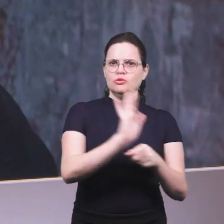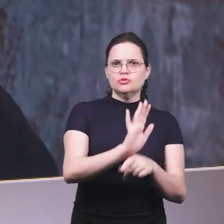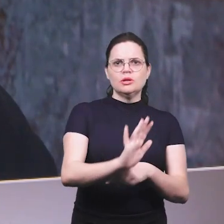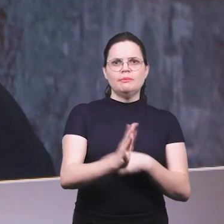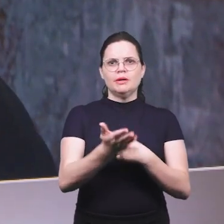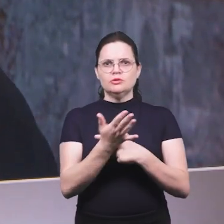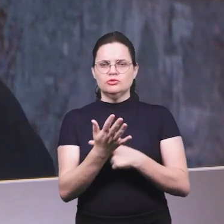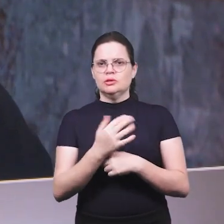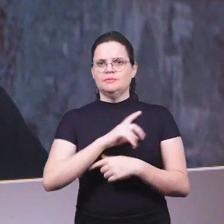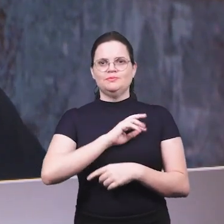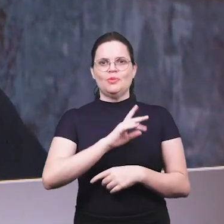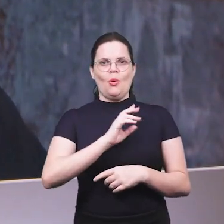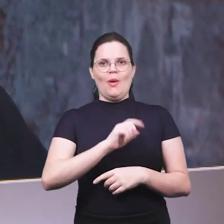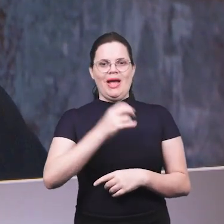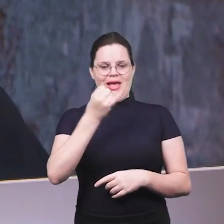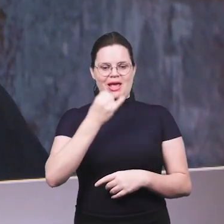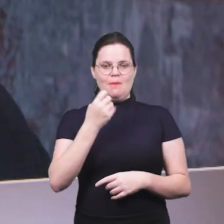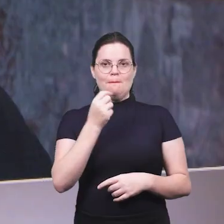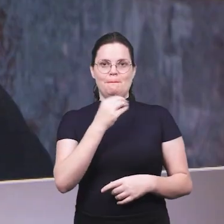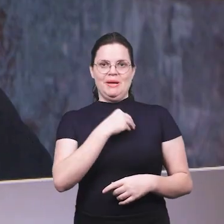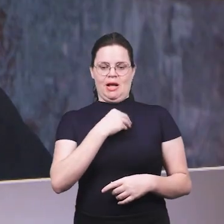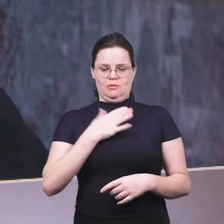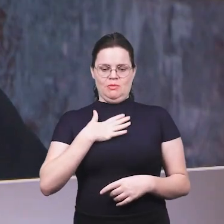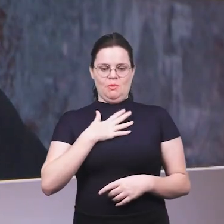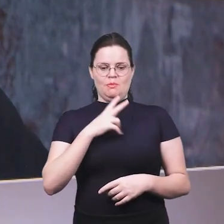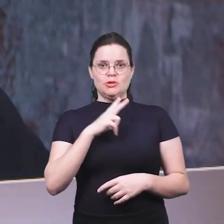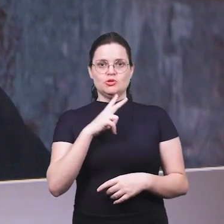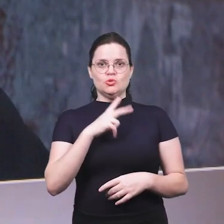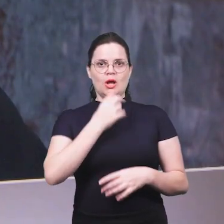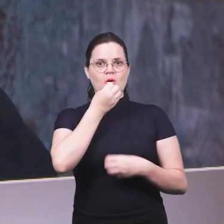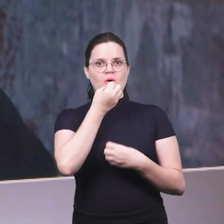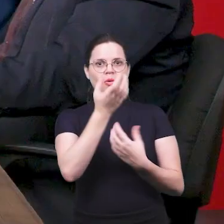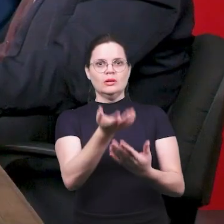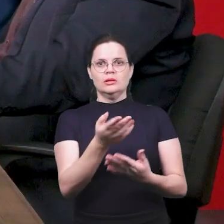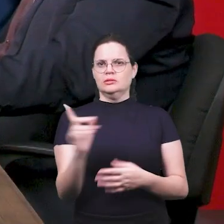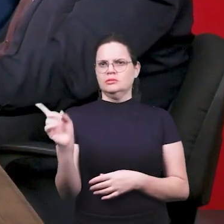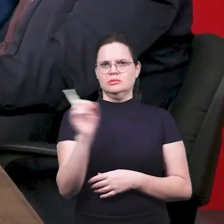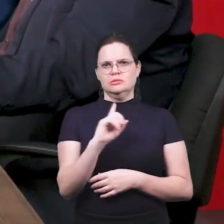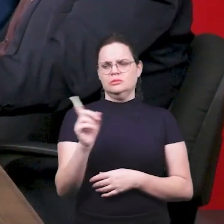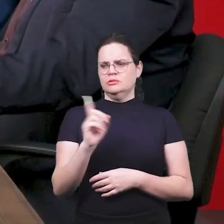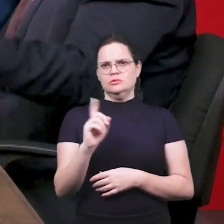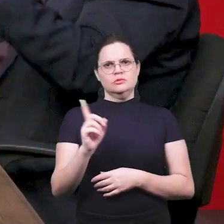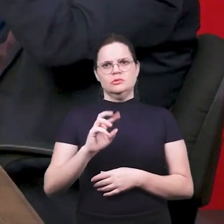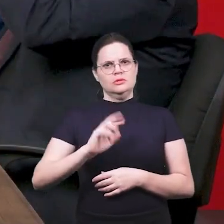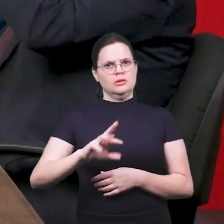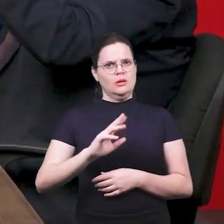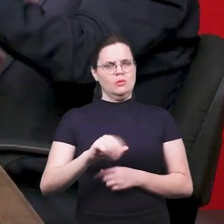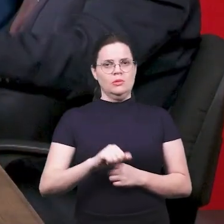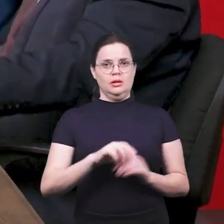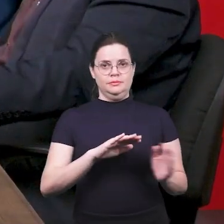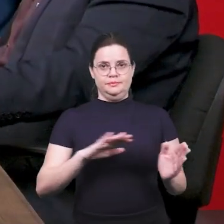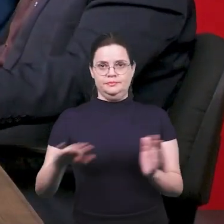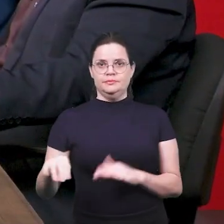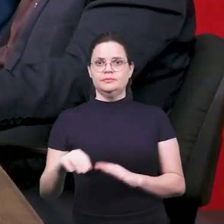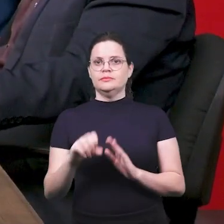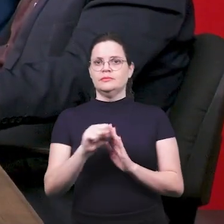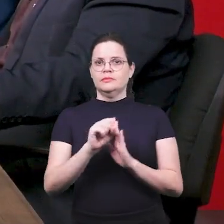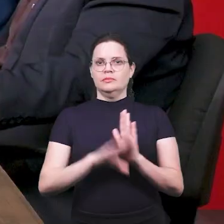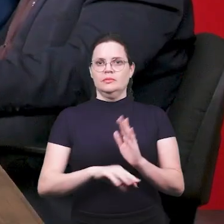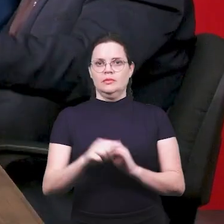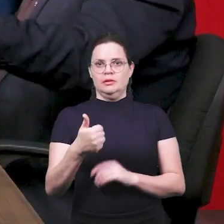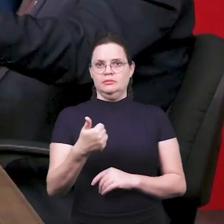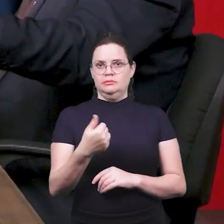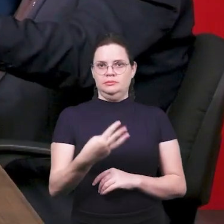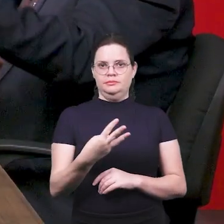nisso aí. Não no sentido de ter que ter um livro para você confessar pecado para ele, não existe. Só isso. No século XIII que veio esse dogma